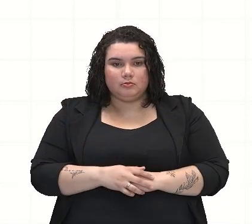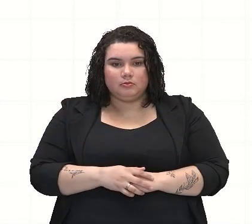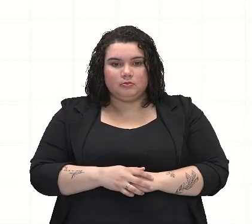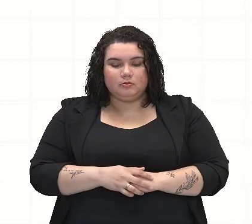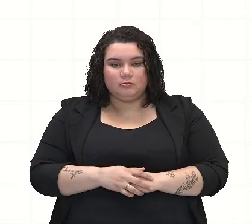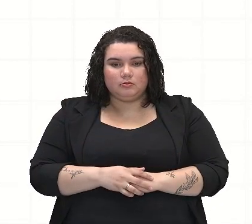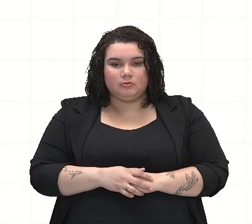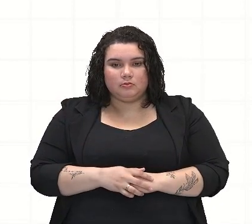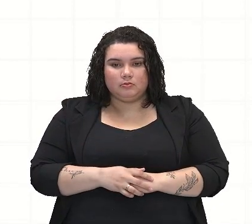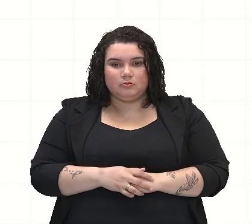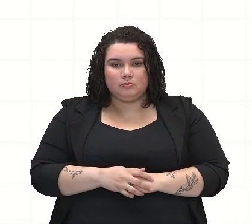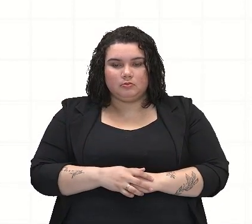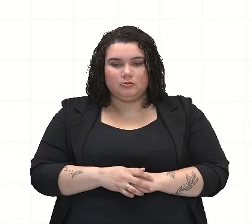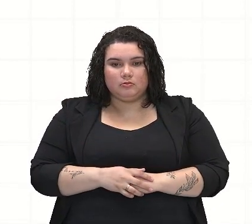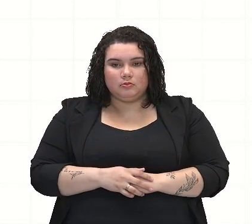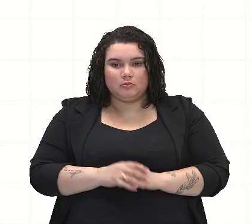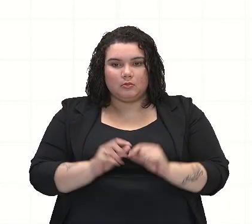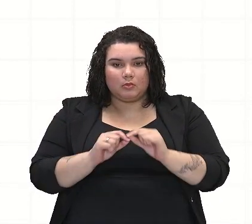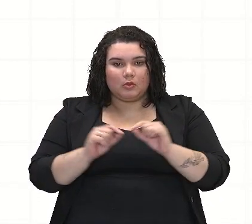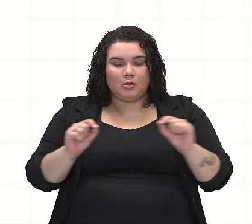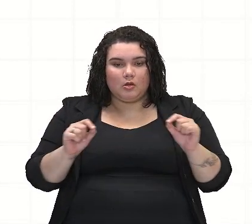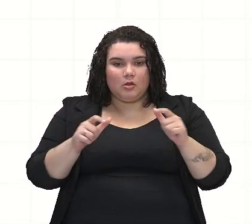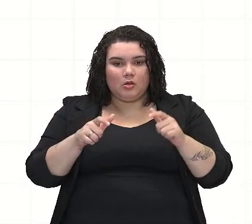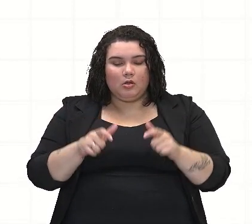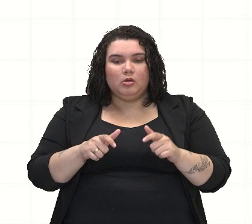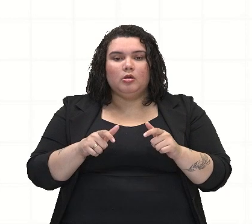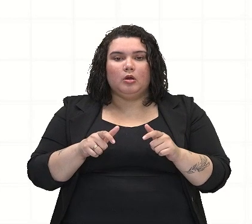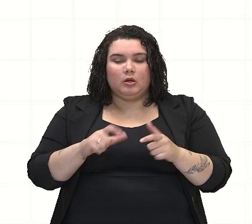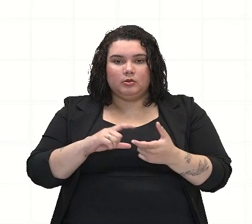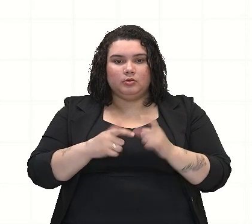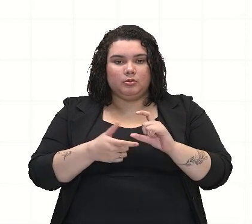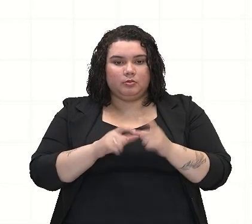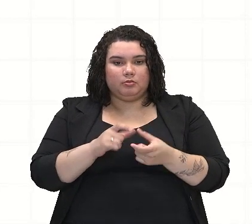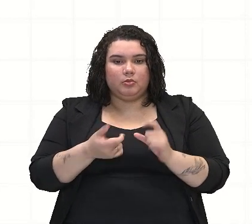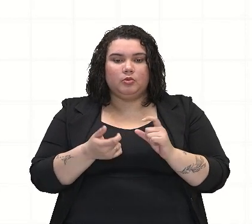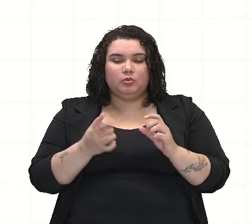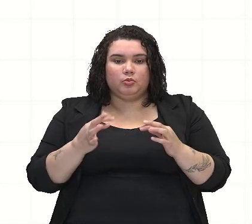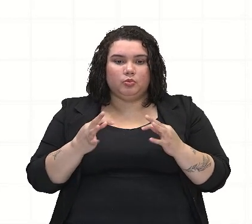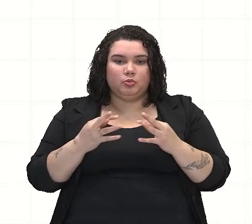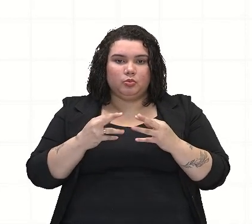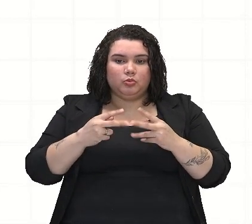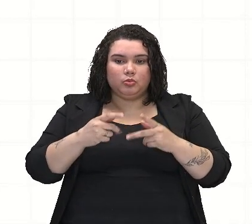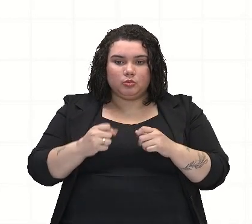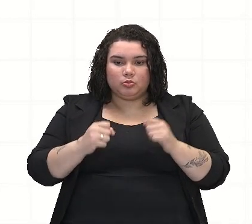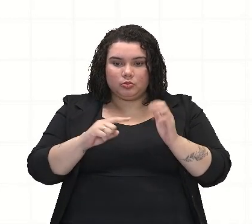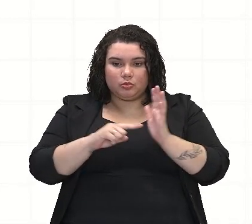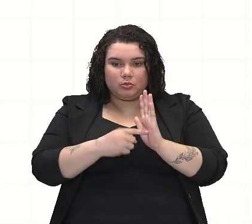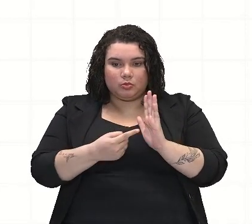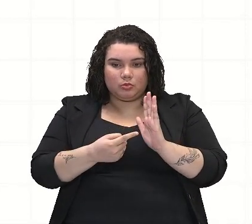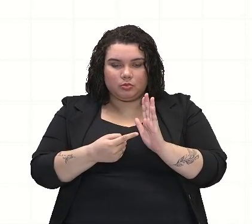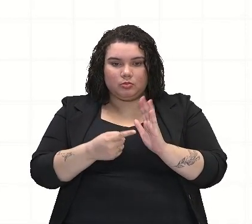Essa reta, né, é o lugar geométrico de todos os pontos